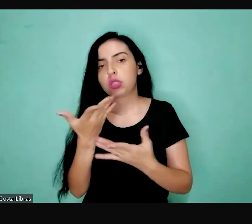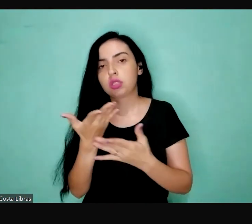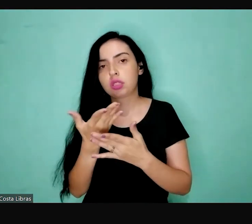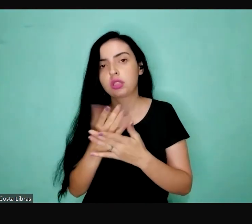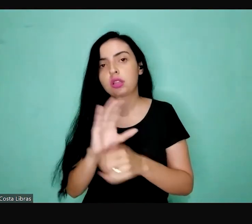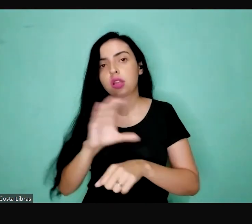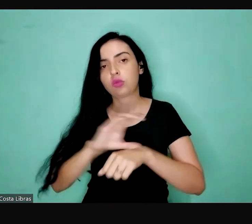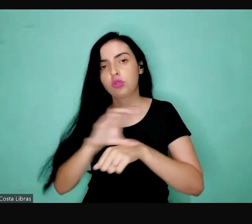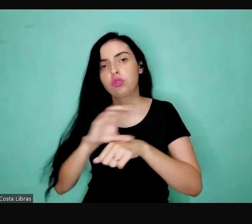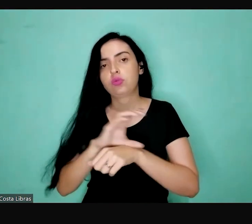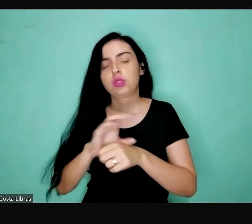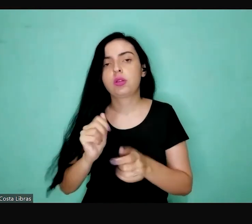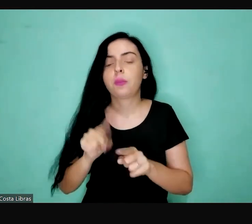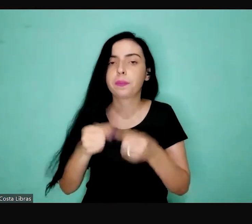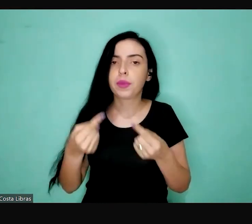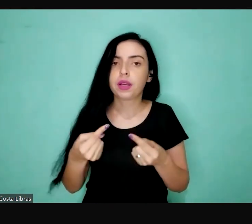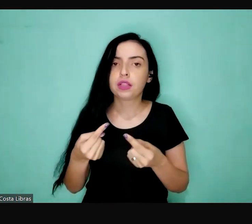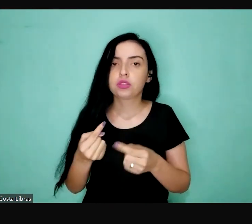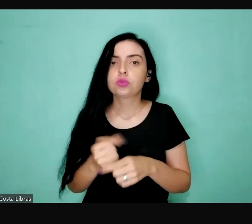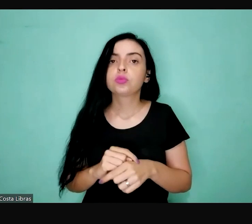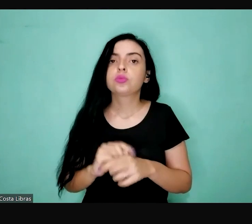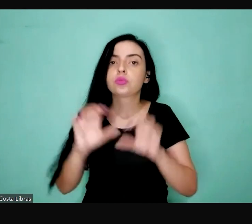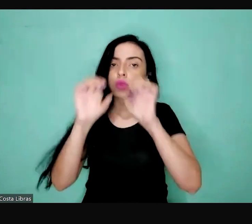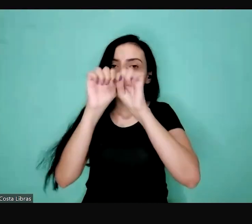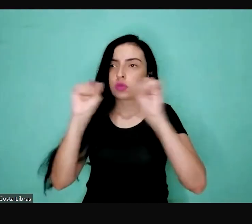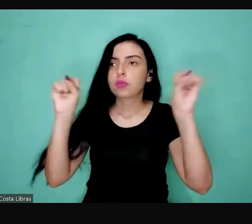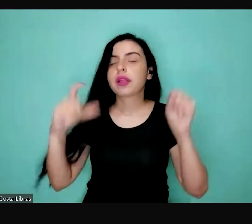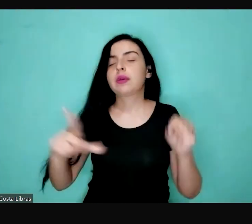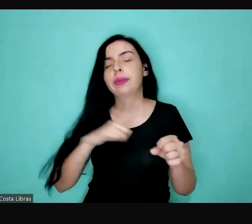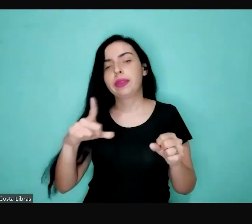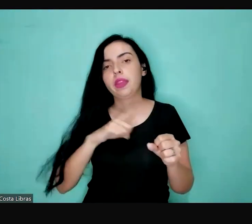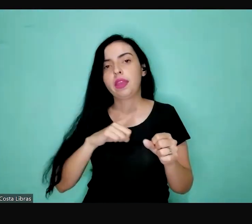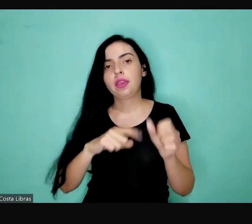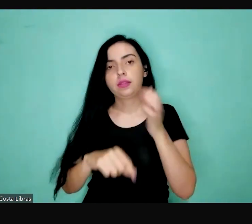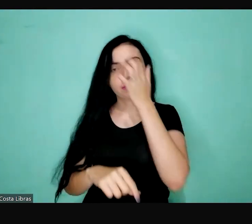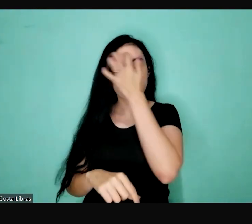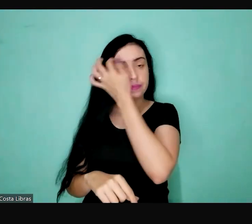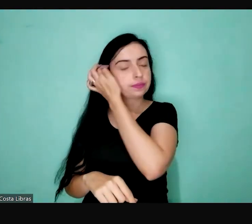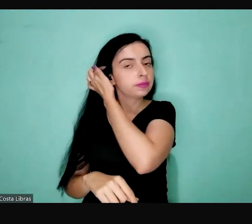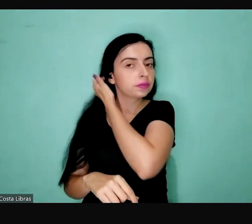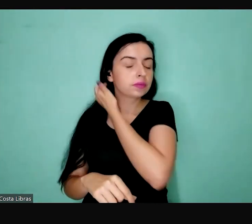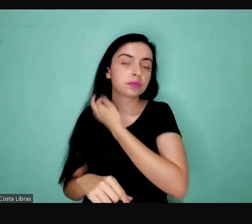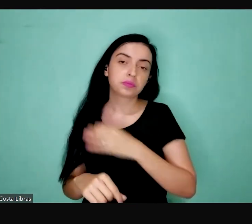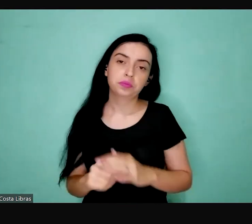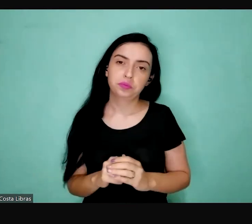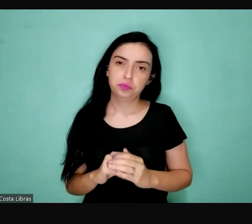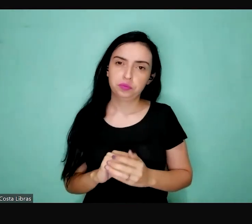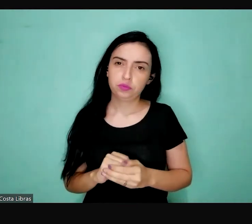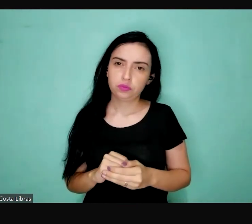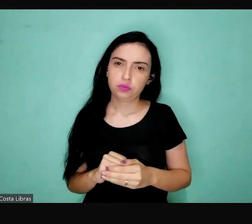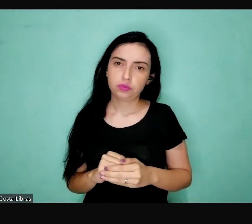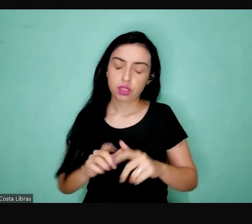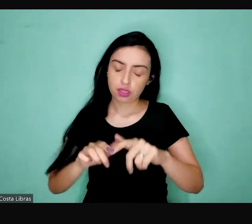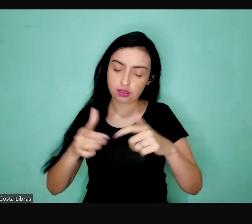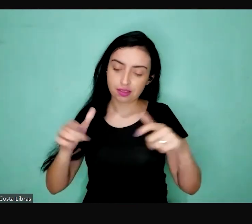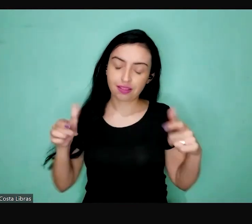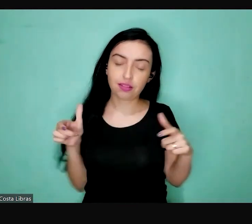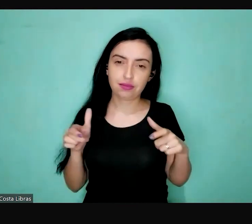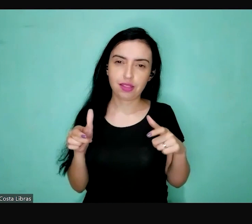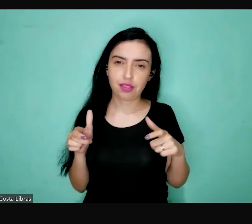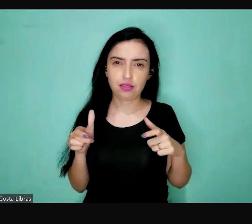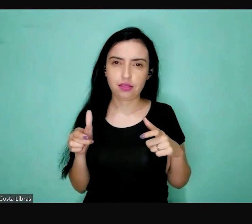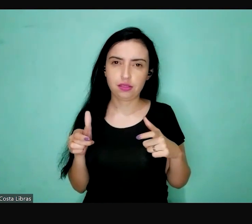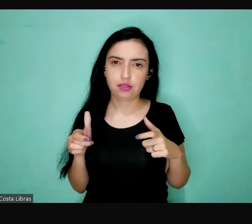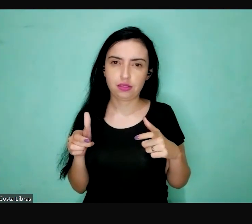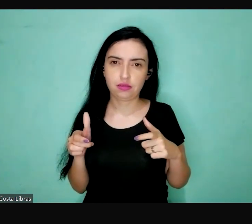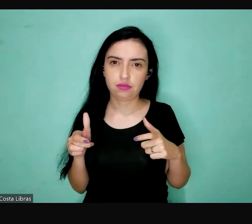Constituição. Mas o Tribunal Constitucional tem, nessa extensão